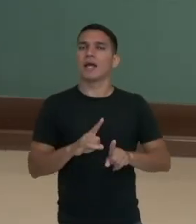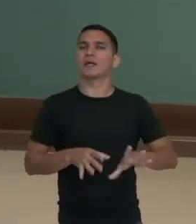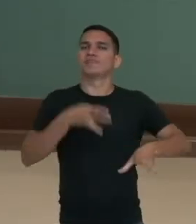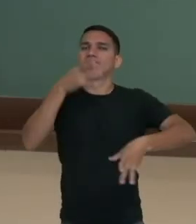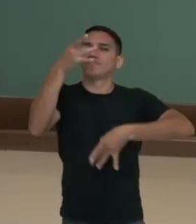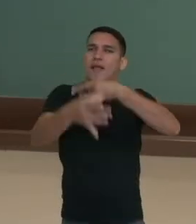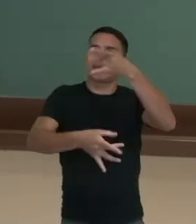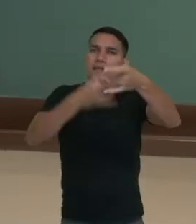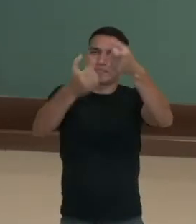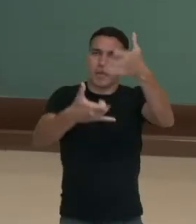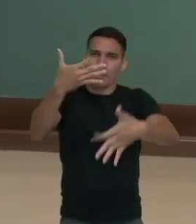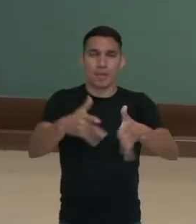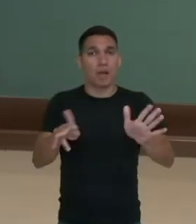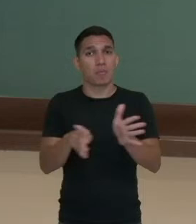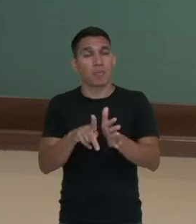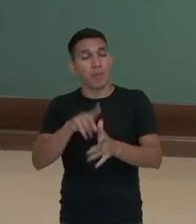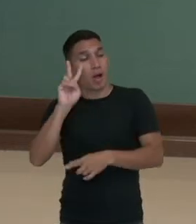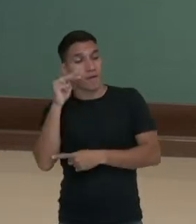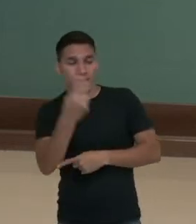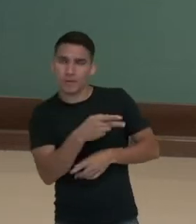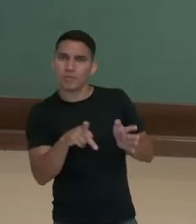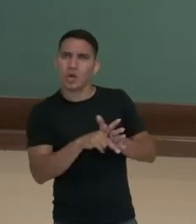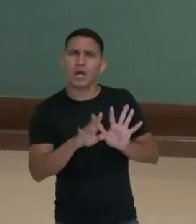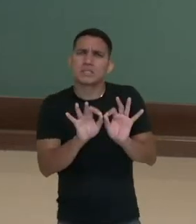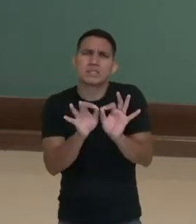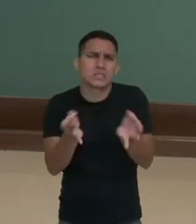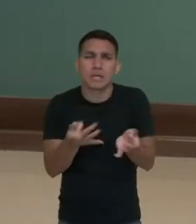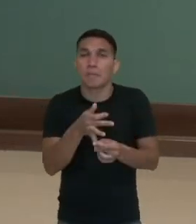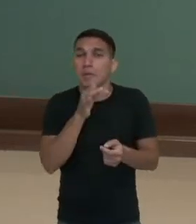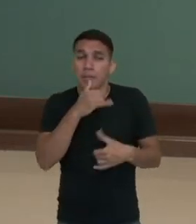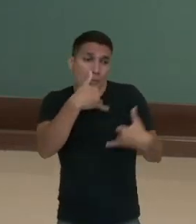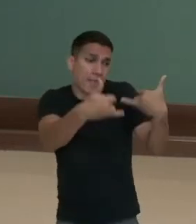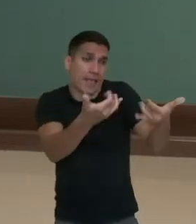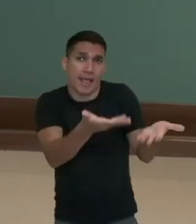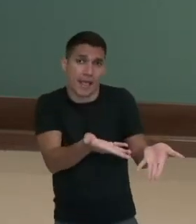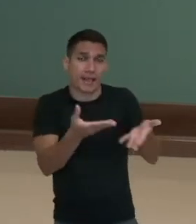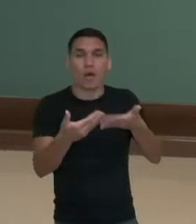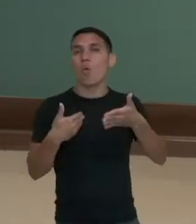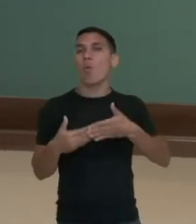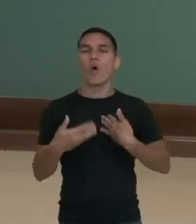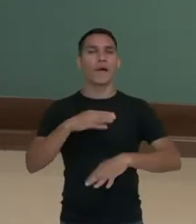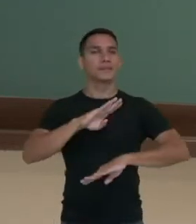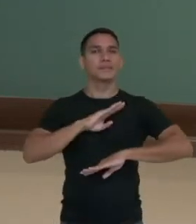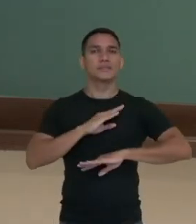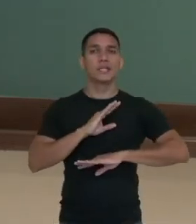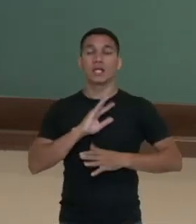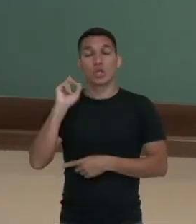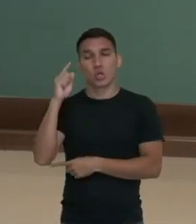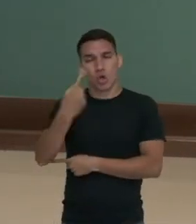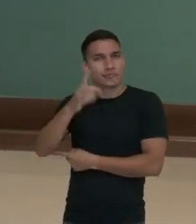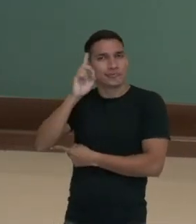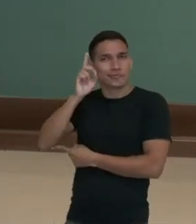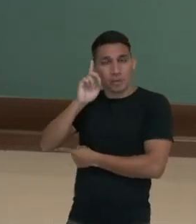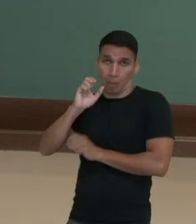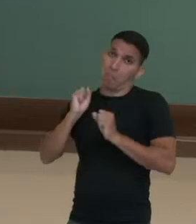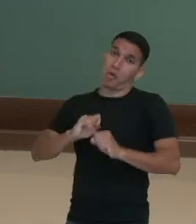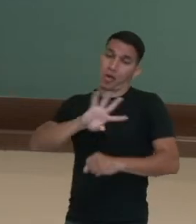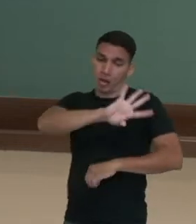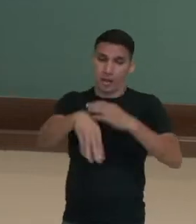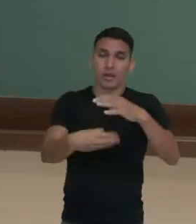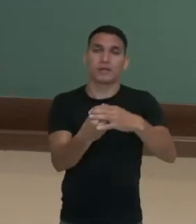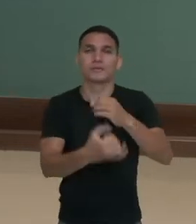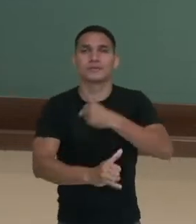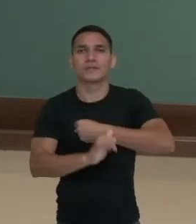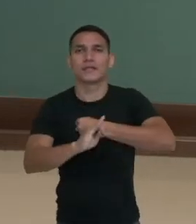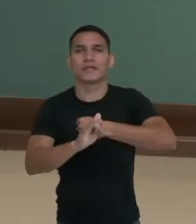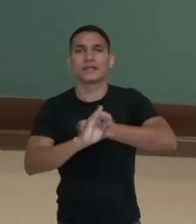para coisas simples, como uma brincadeira, por exemplo, ali, né? Qualquer situação que envolva o nosso dia a dia pode ser assunto para